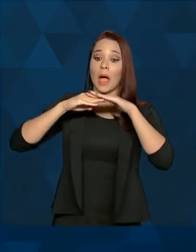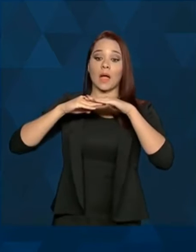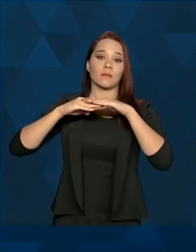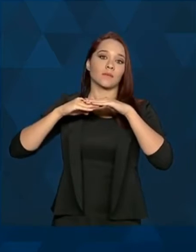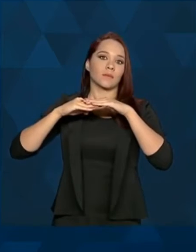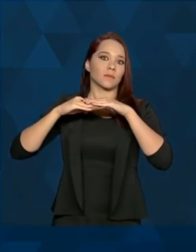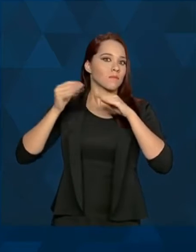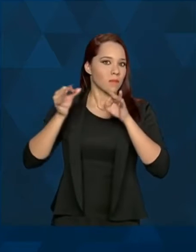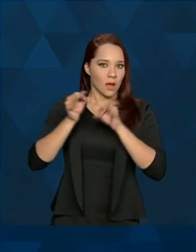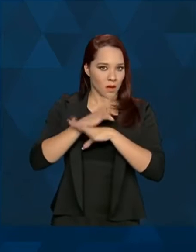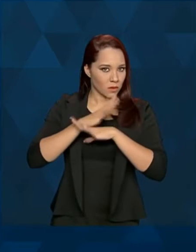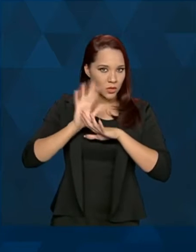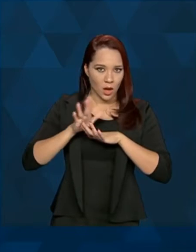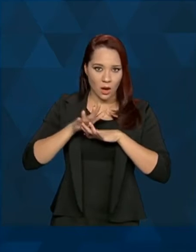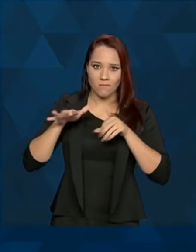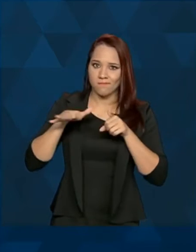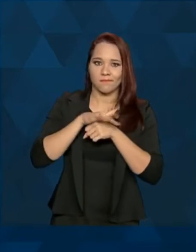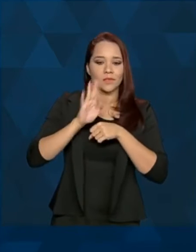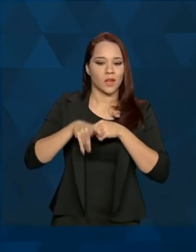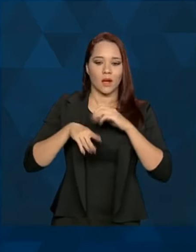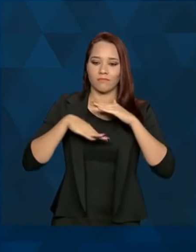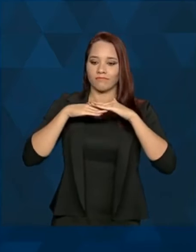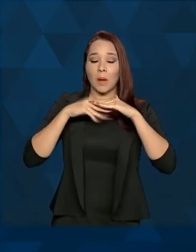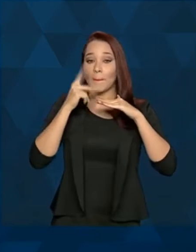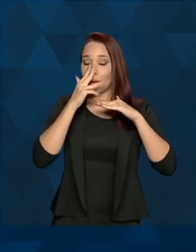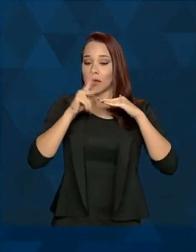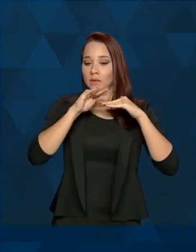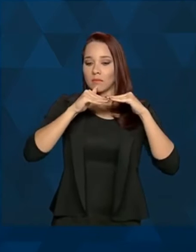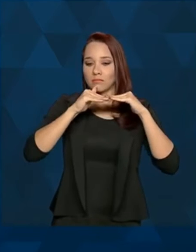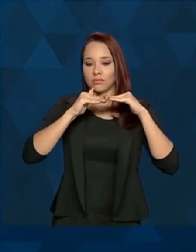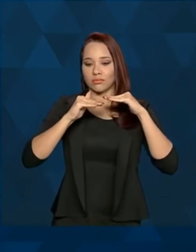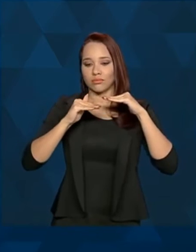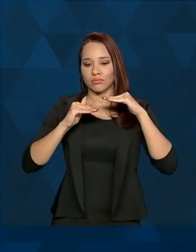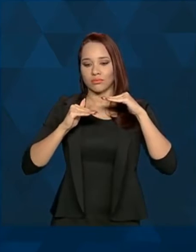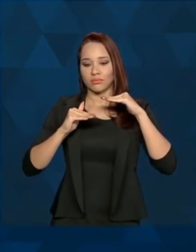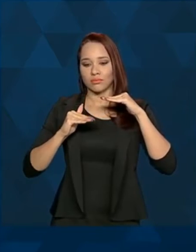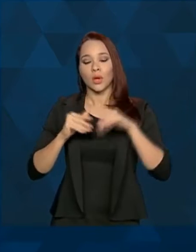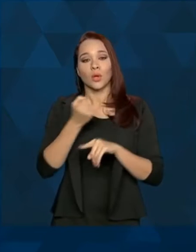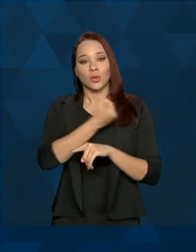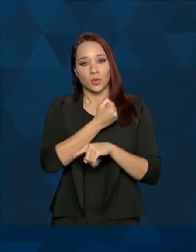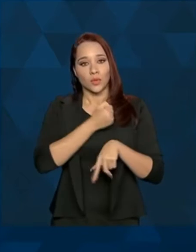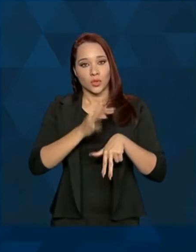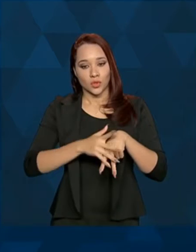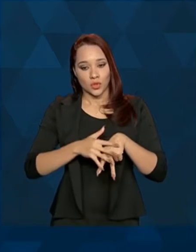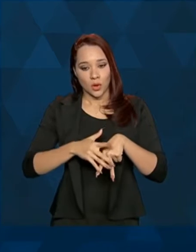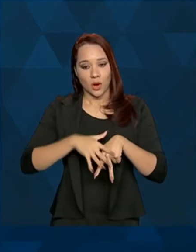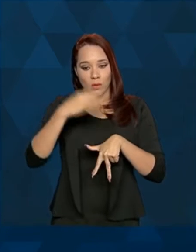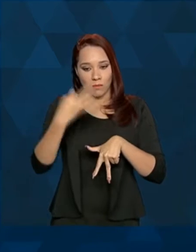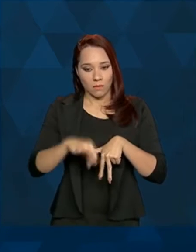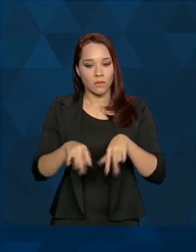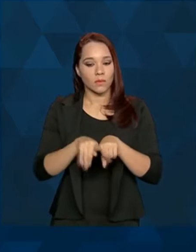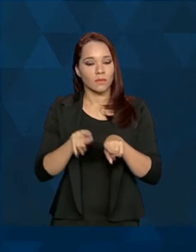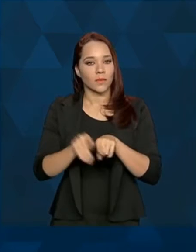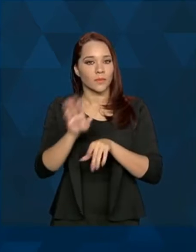maior já passou, que há uma tendência de uma diminuição, tanto para o número de casos, como o nível de óbito,